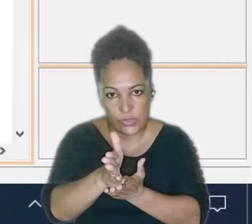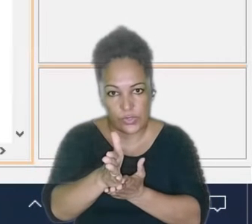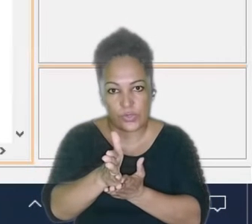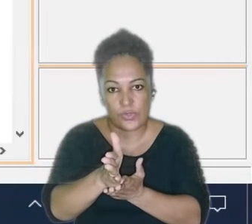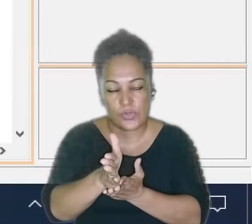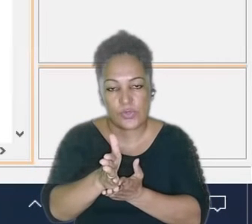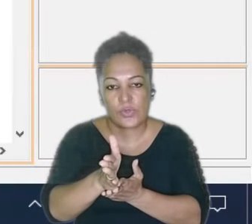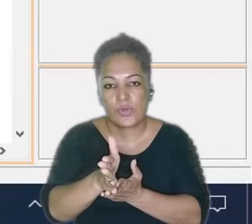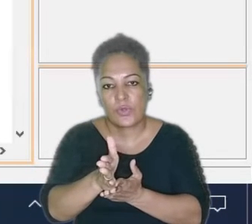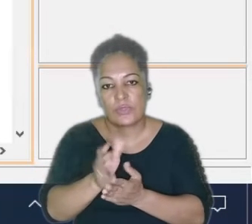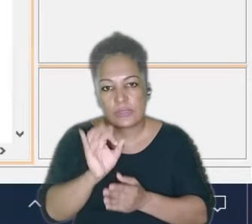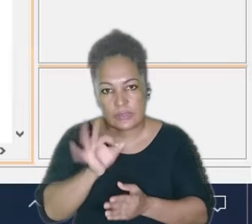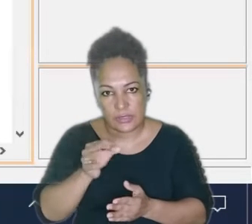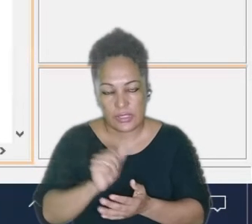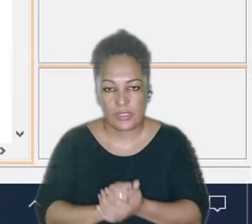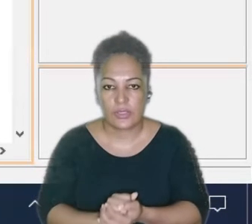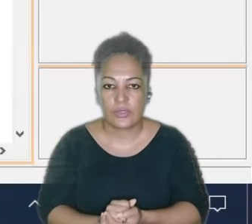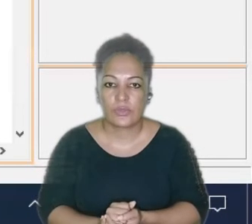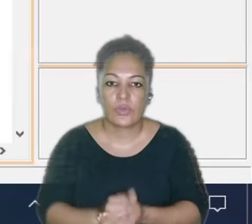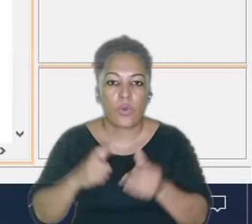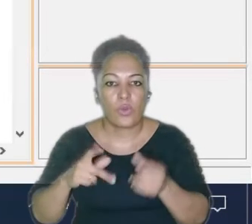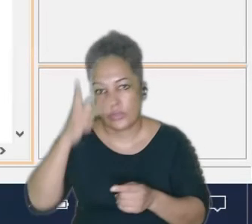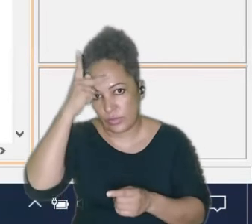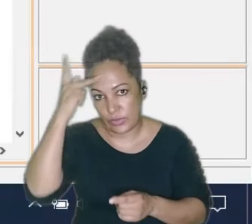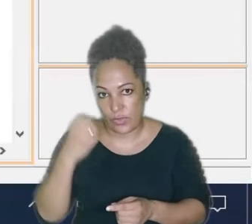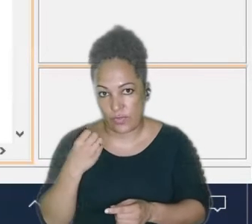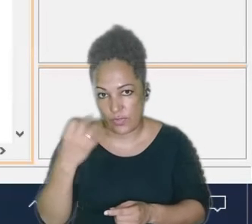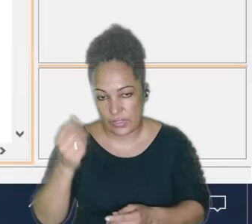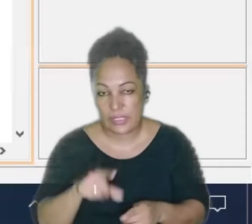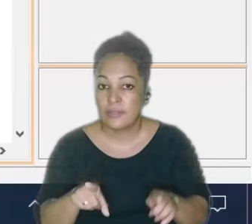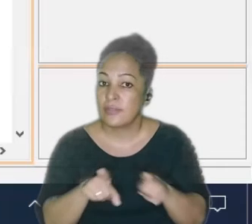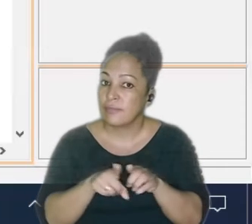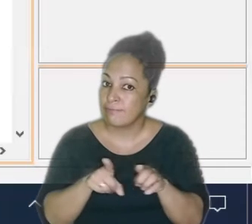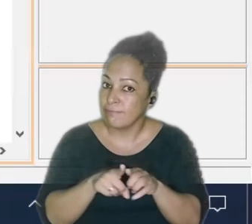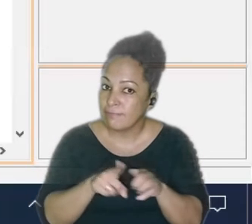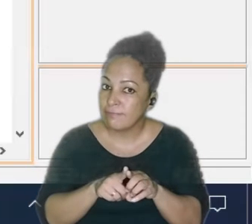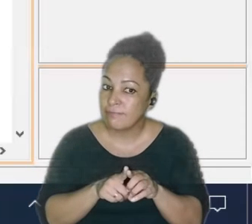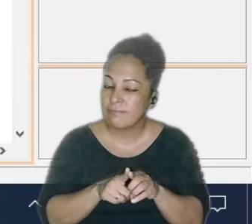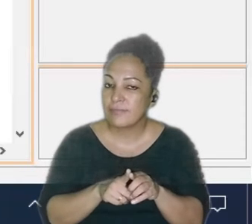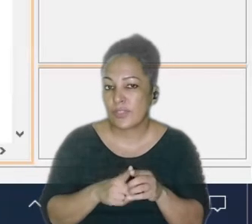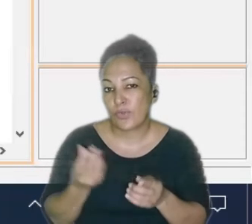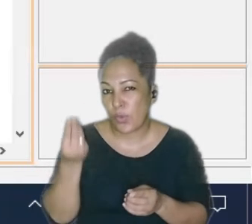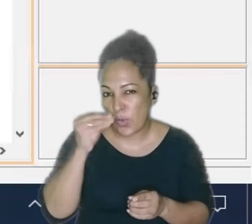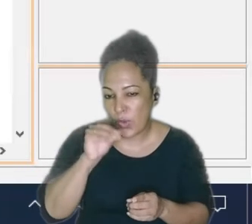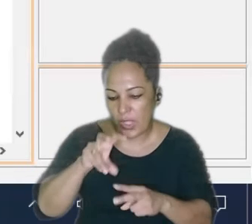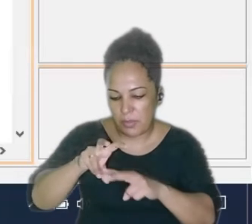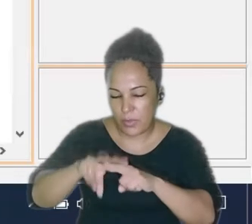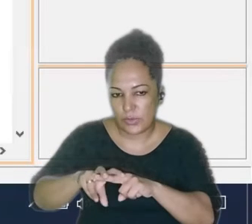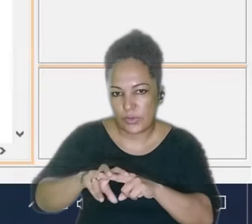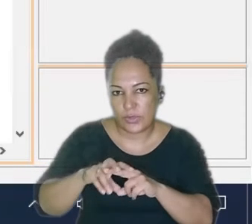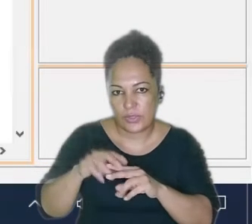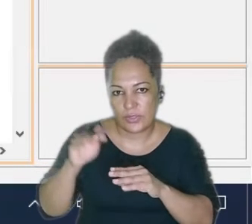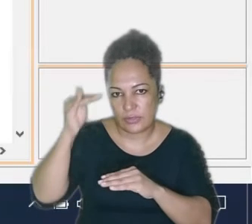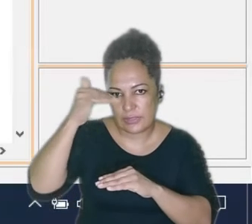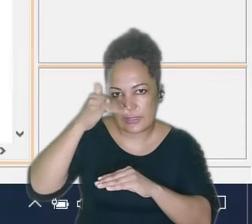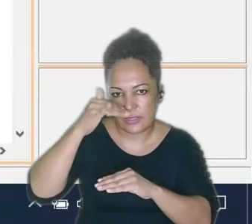trecho que compõe ela, certo? Por sua vez, eu vou colocar essa poltrona